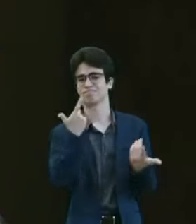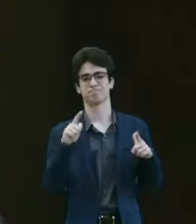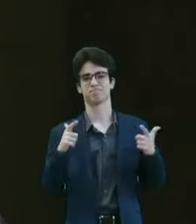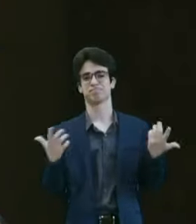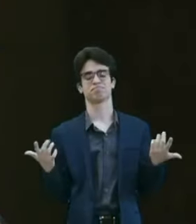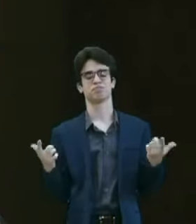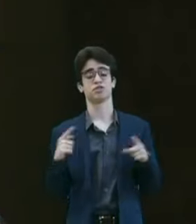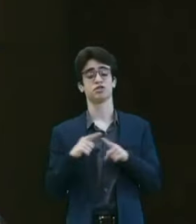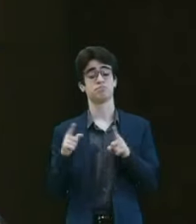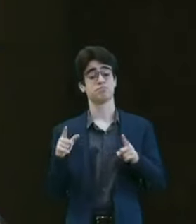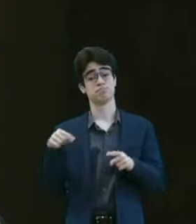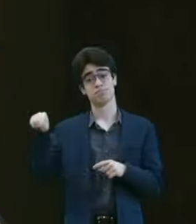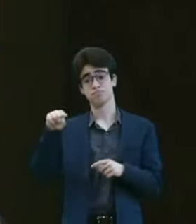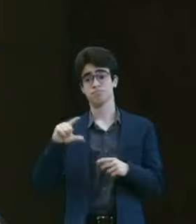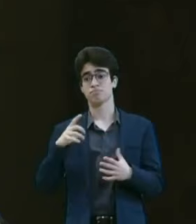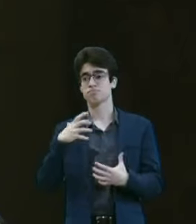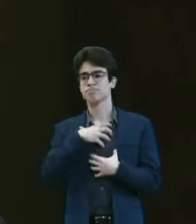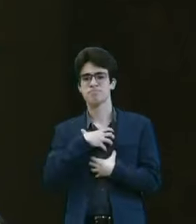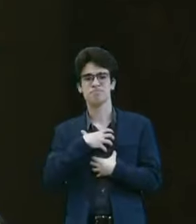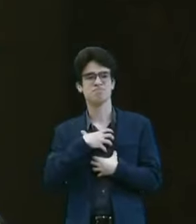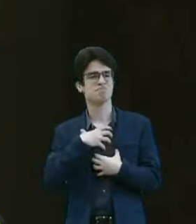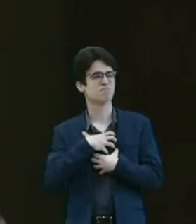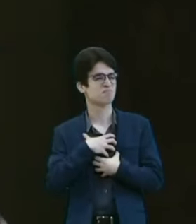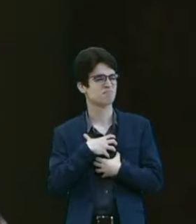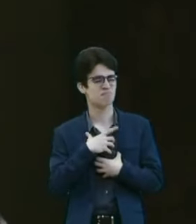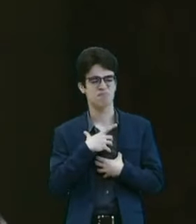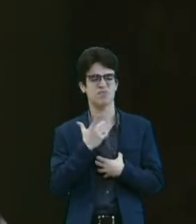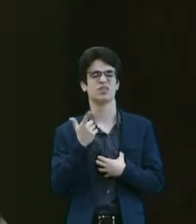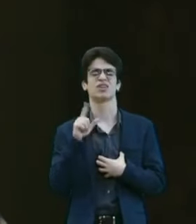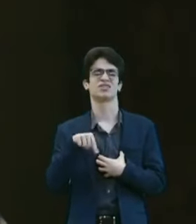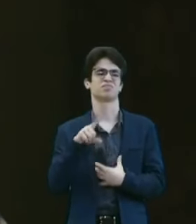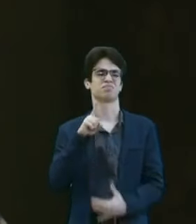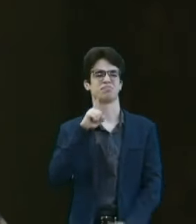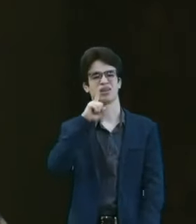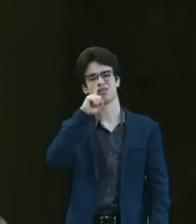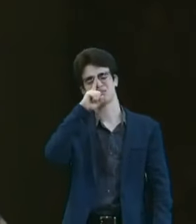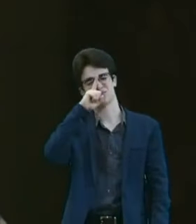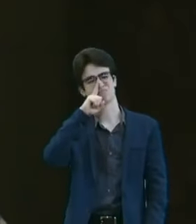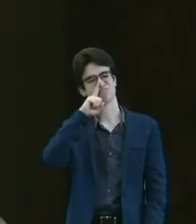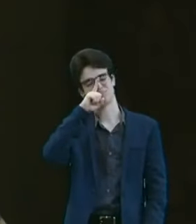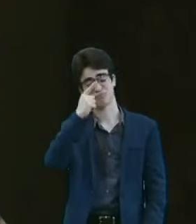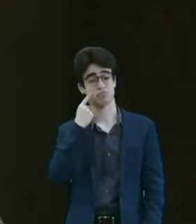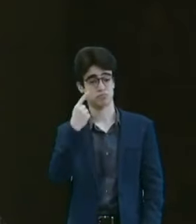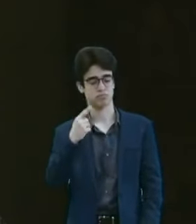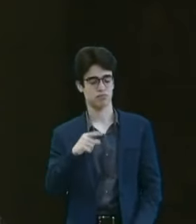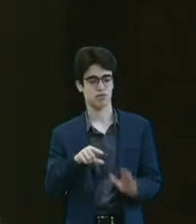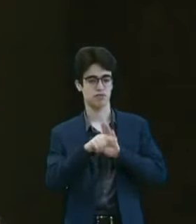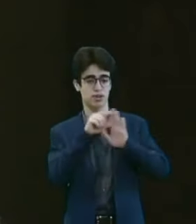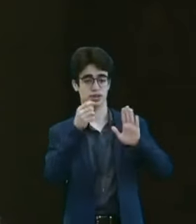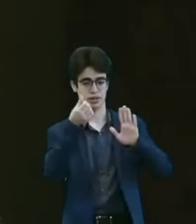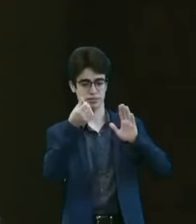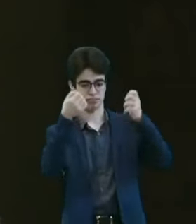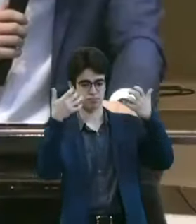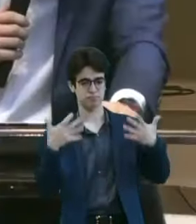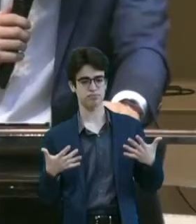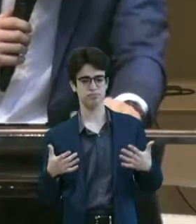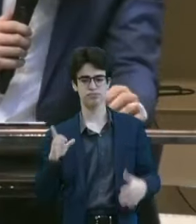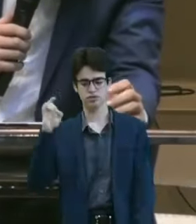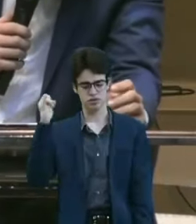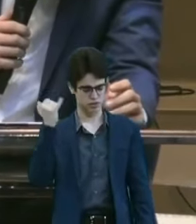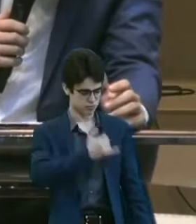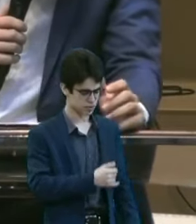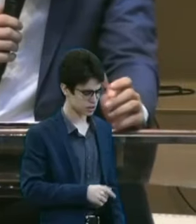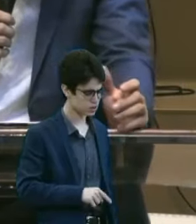Alguns sentimentos perigosos ele começou a alimentar no seu coração. Versículo 6, o Senhor disse a Caim: por